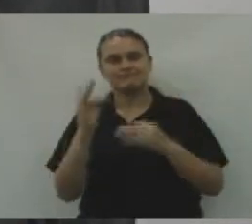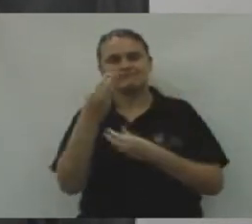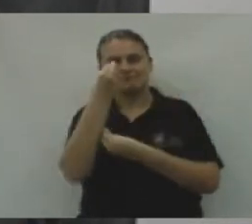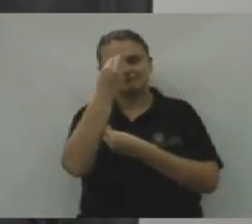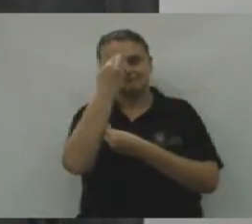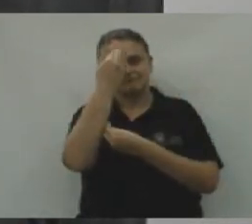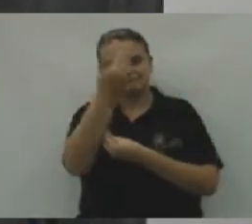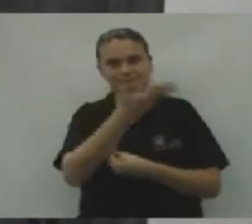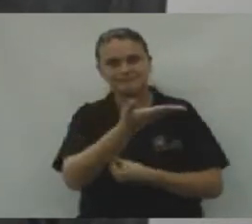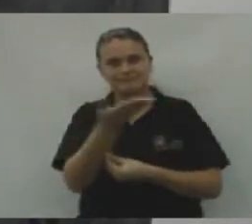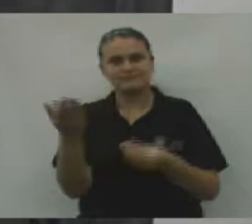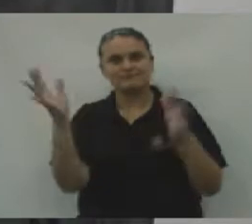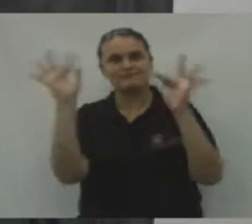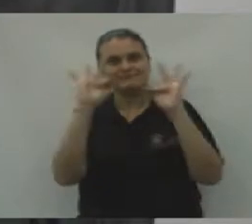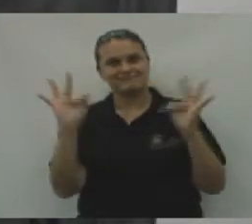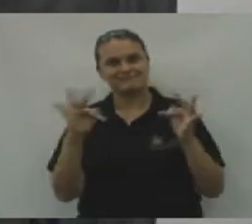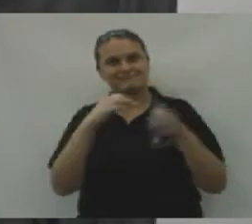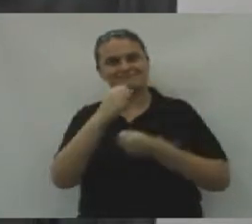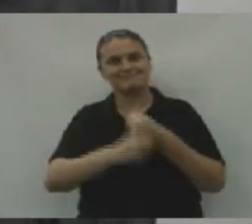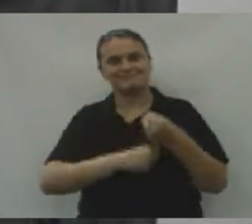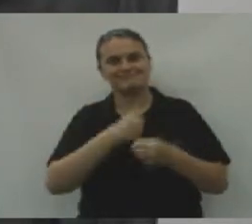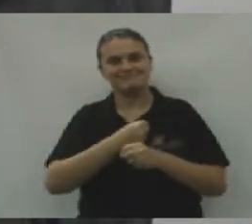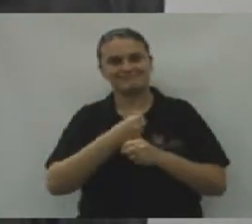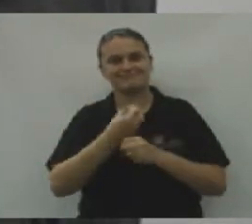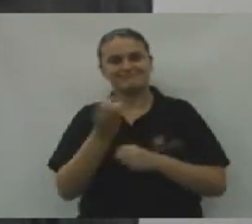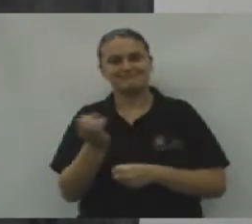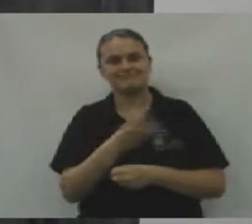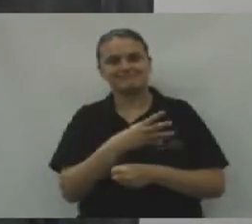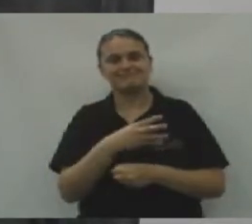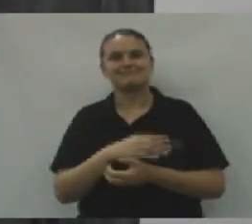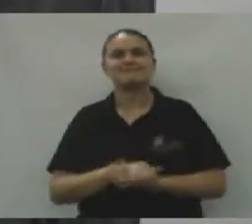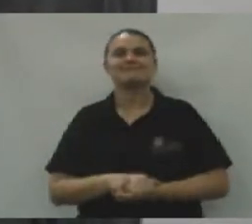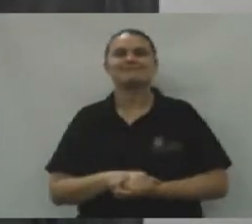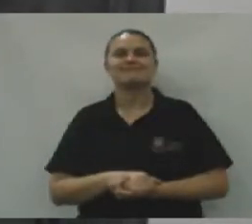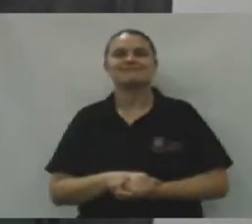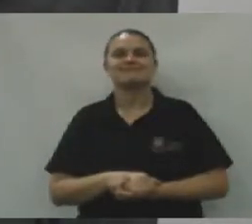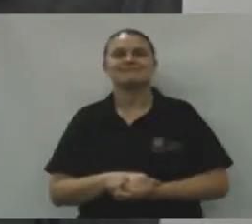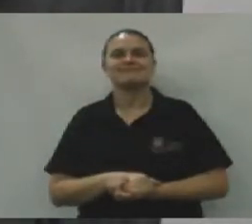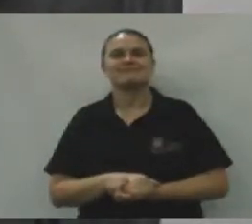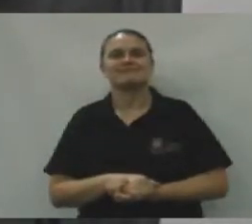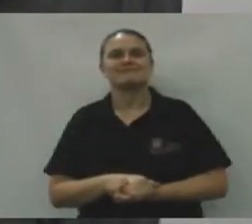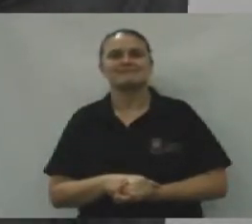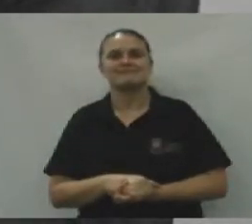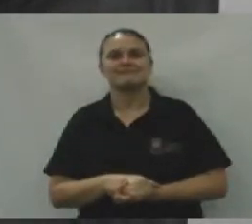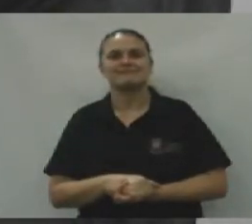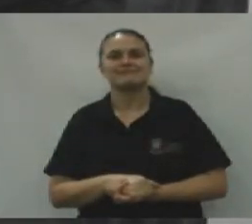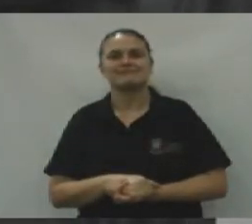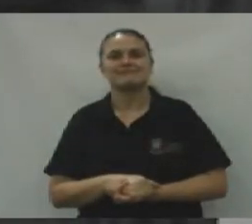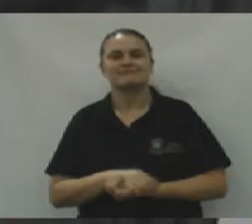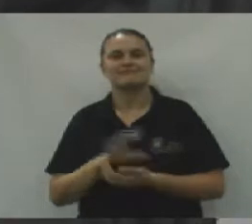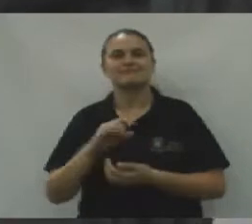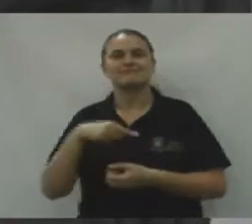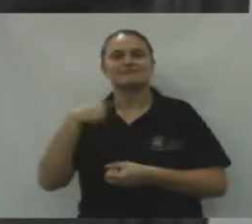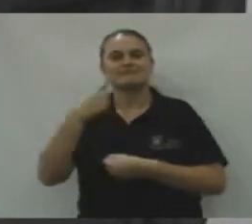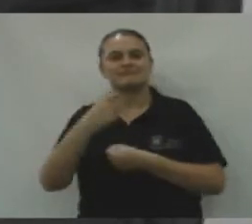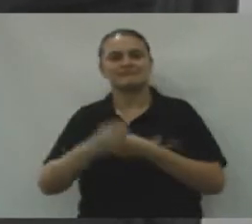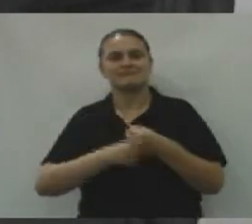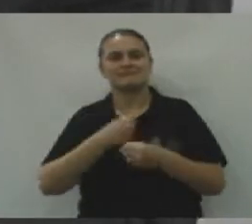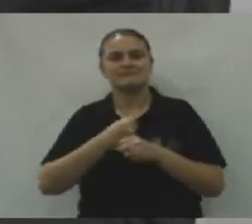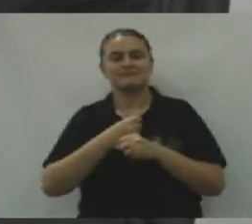obrigado a todos e um Feliz Ano Novo mesmo, porque a gente provavelmente não nos veremos aqui na Câmara de Vereadores, né? A não ser que haja uma